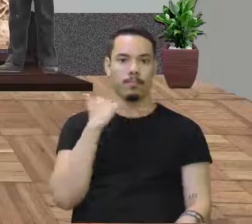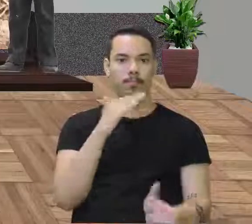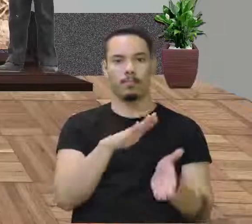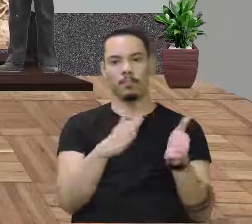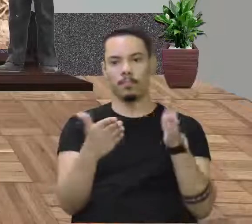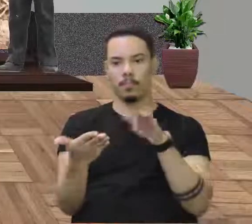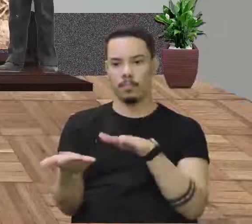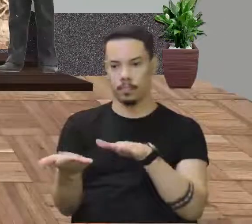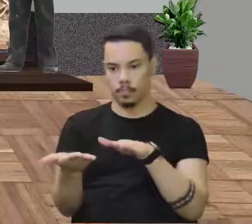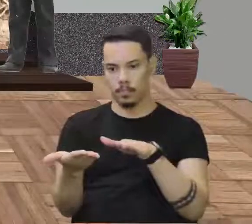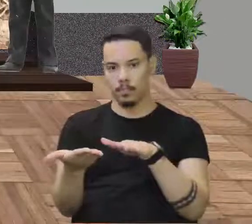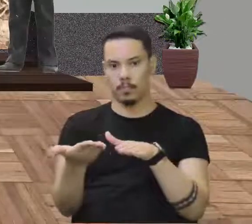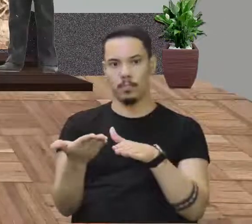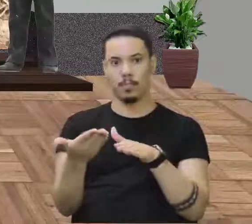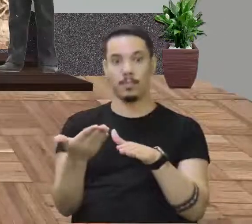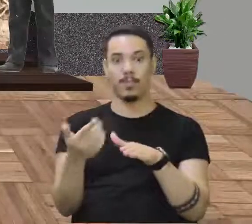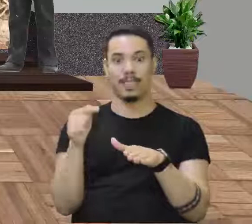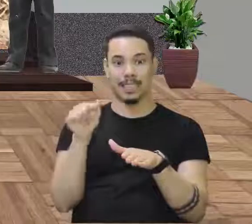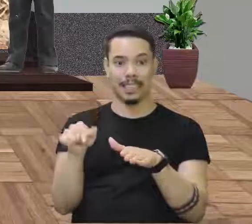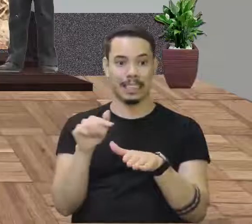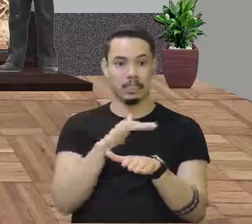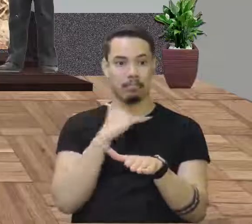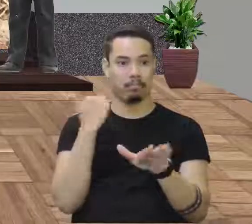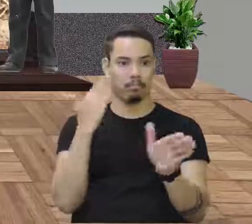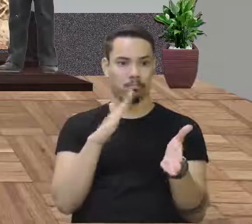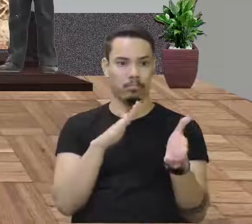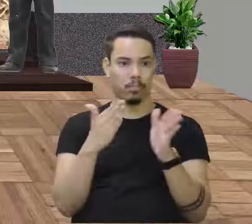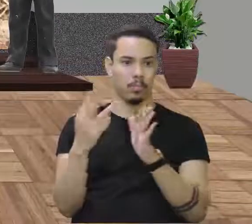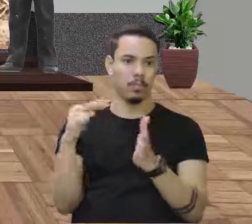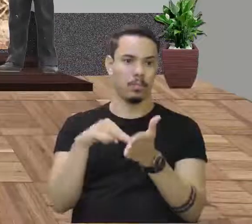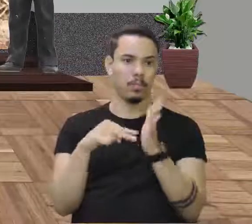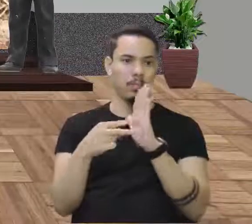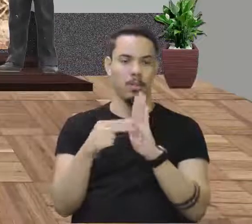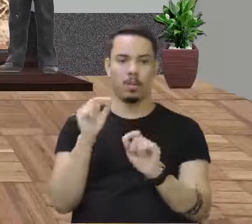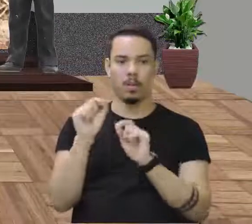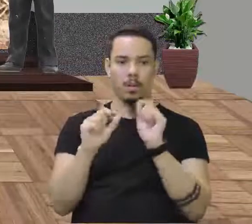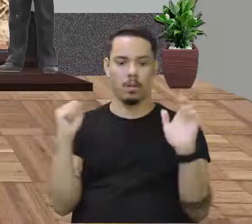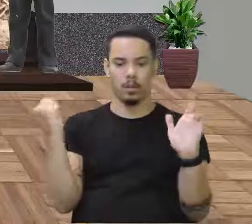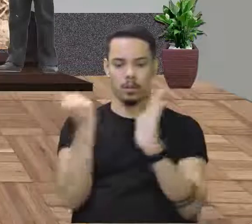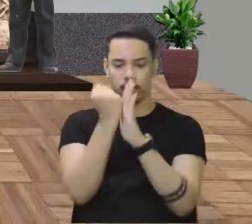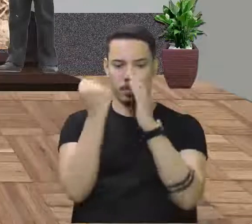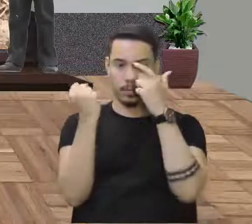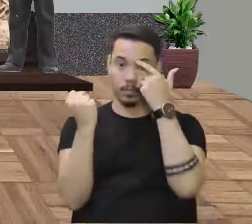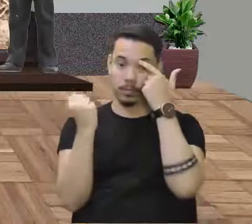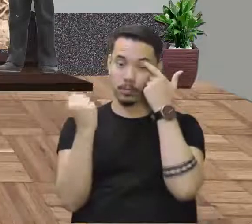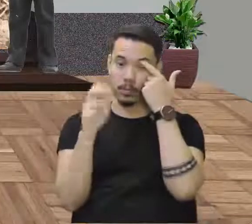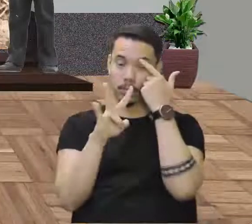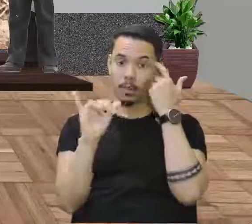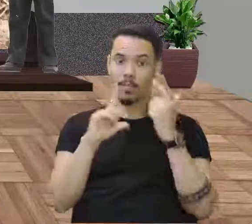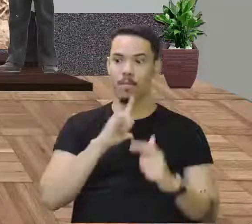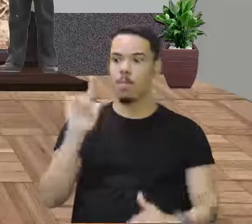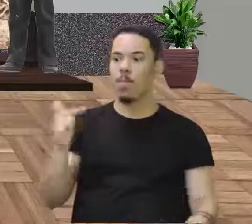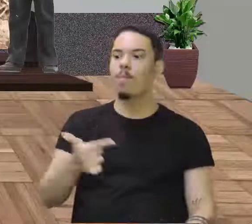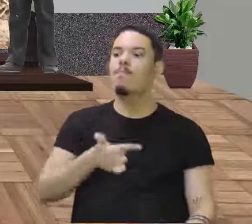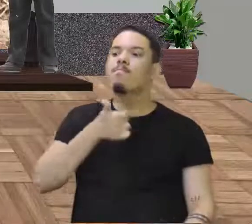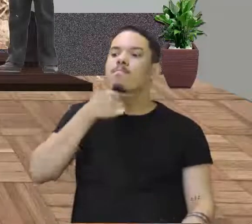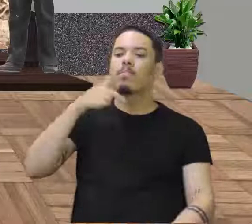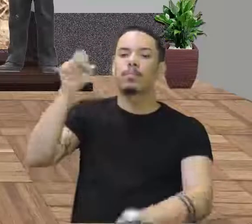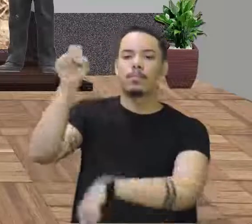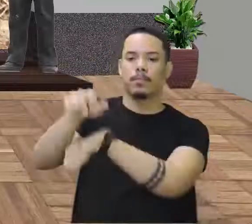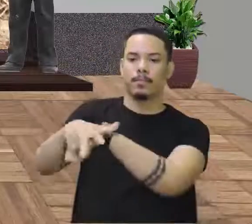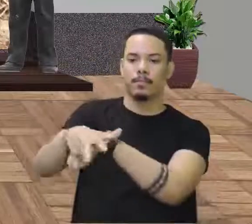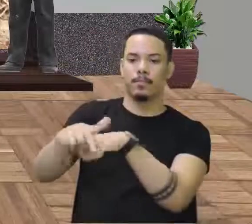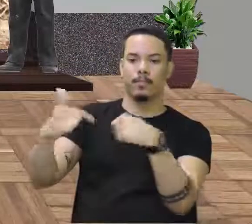morrer. A morte de Amarantes vai abrir a vaga para